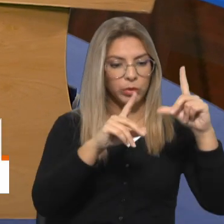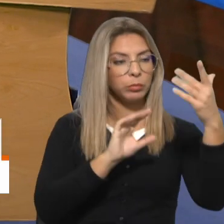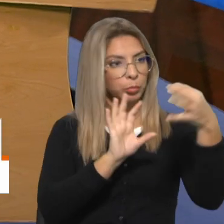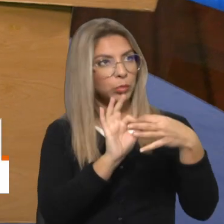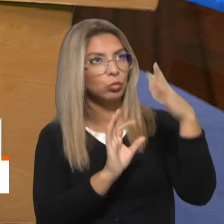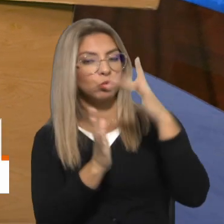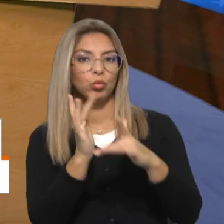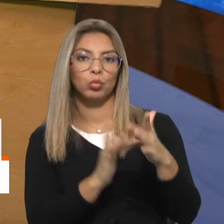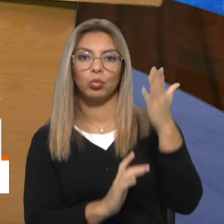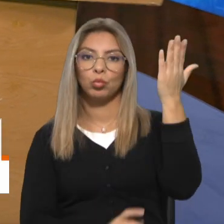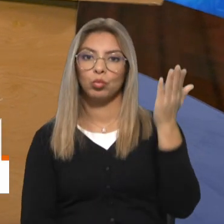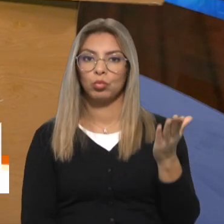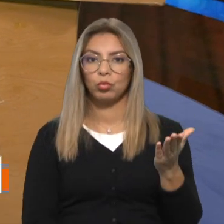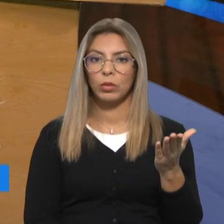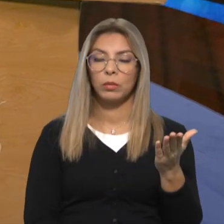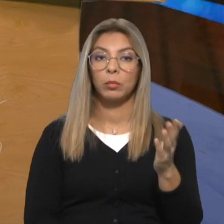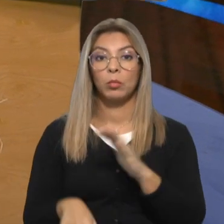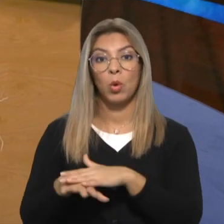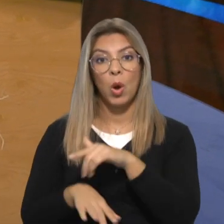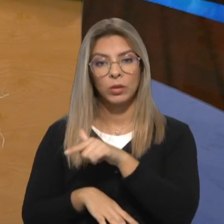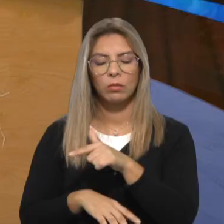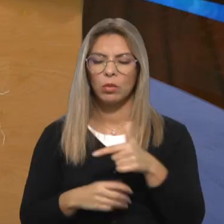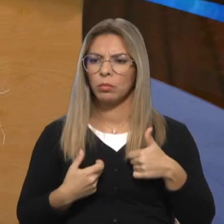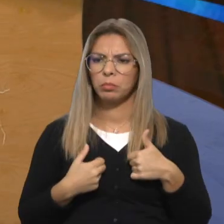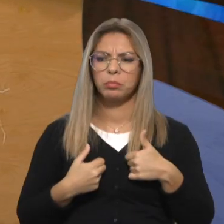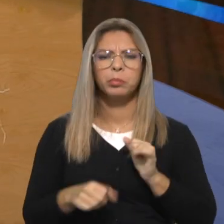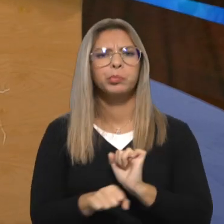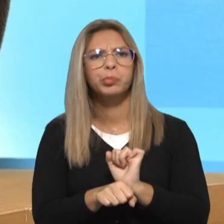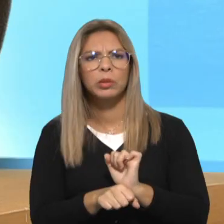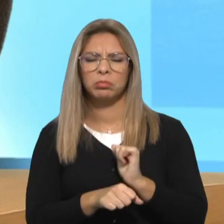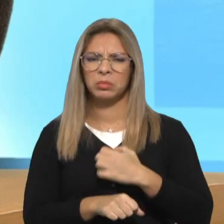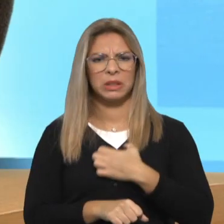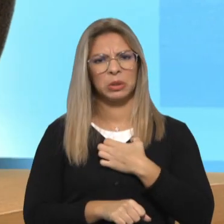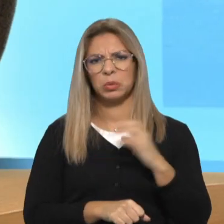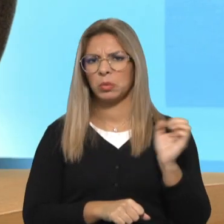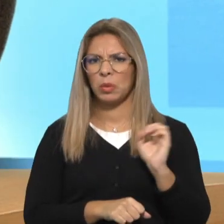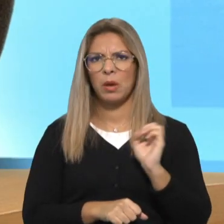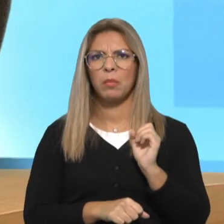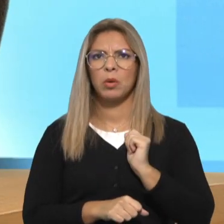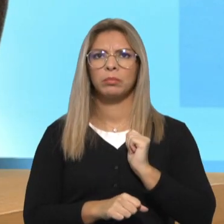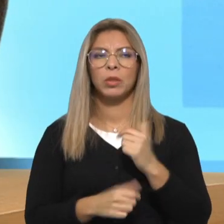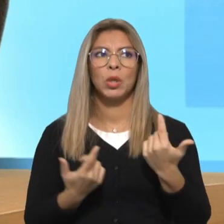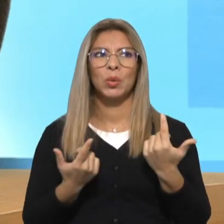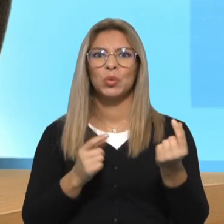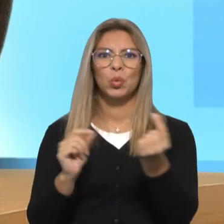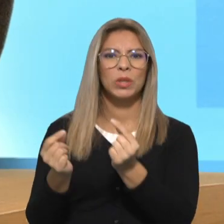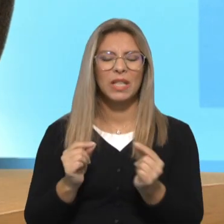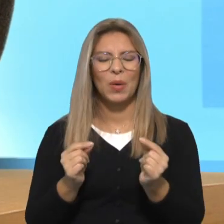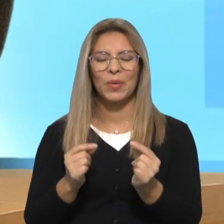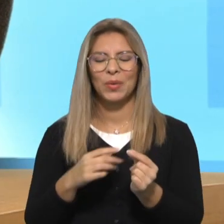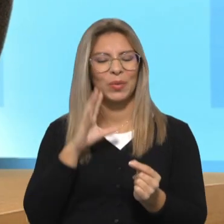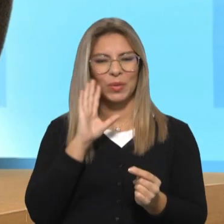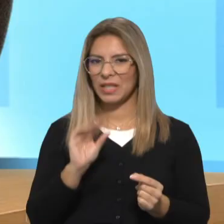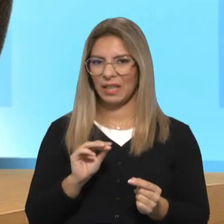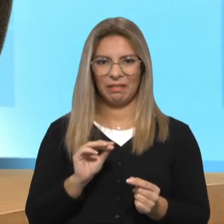Jesus. E, portanto, por aí eu não vejo nenhum impedimento. Eu não sei discutir a questão. Agora,